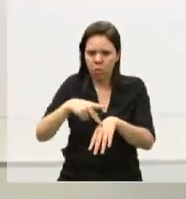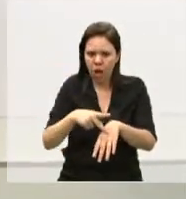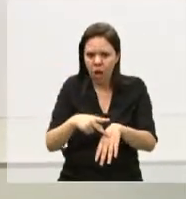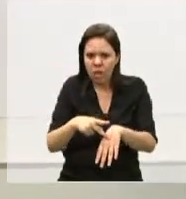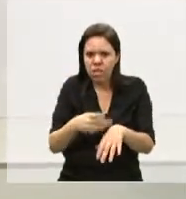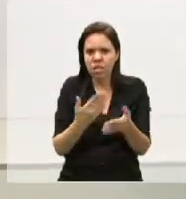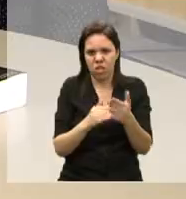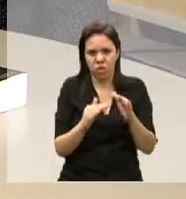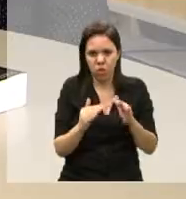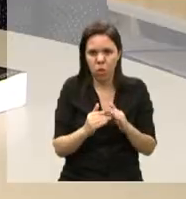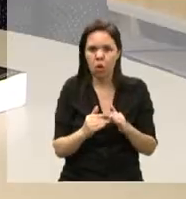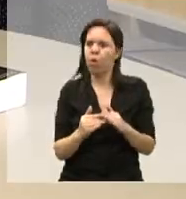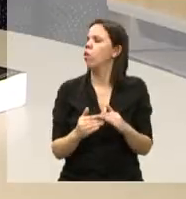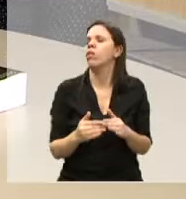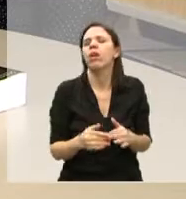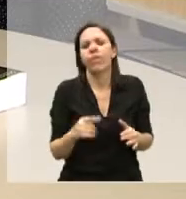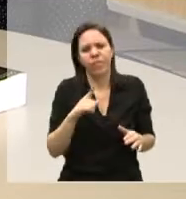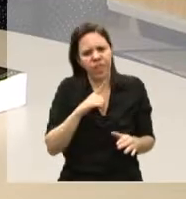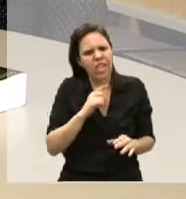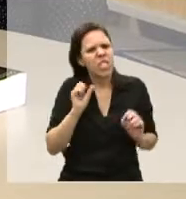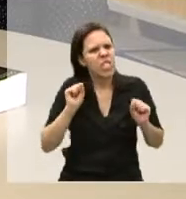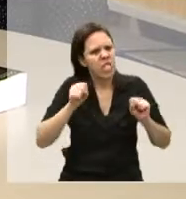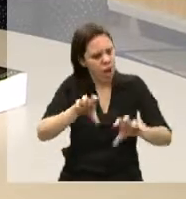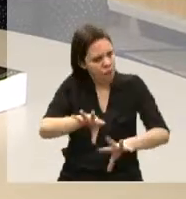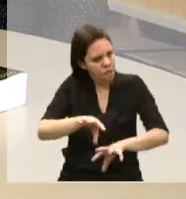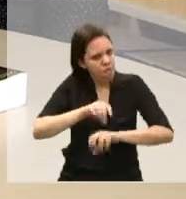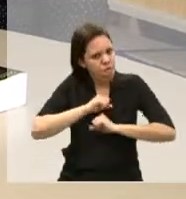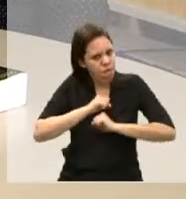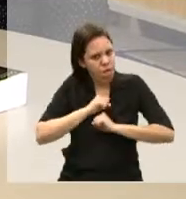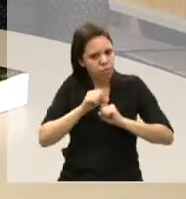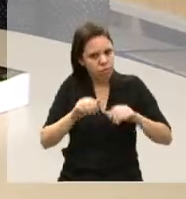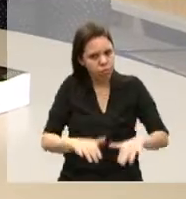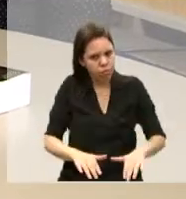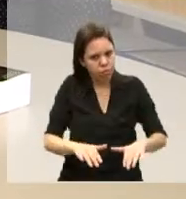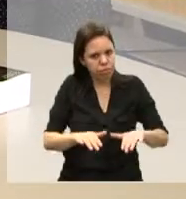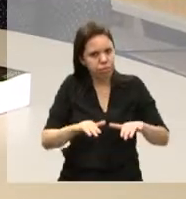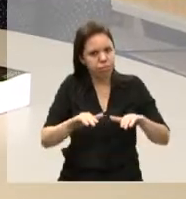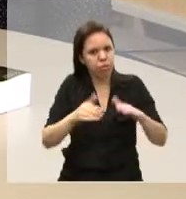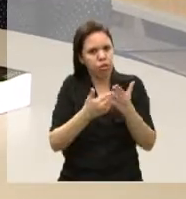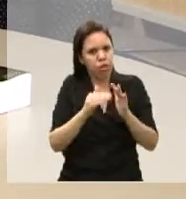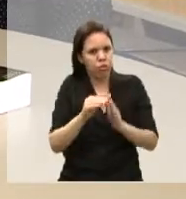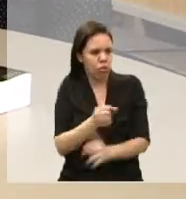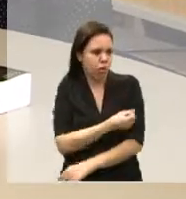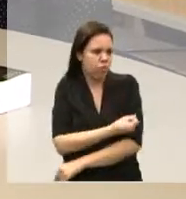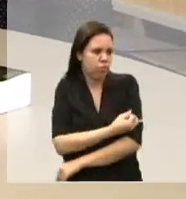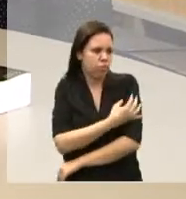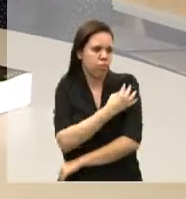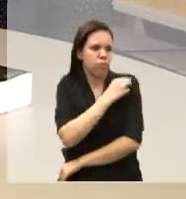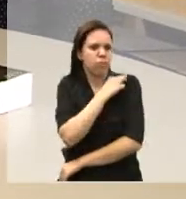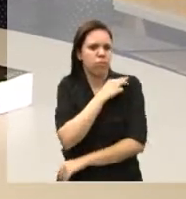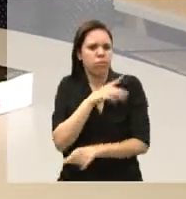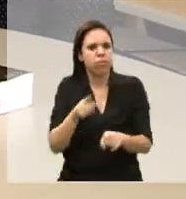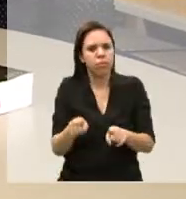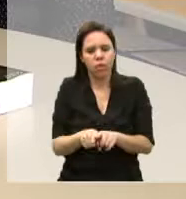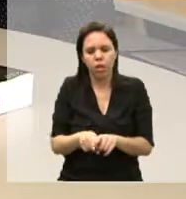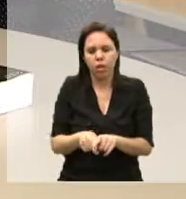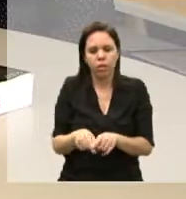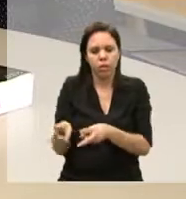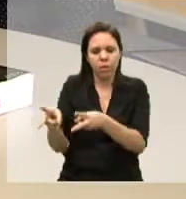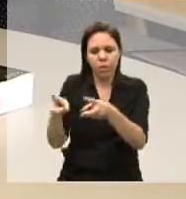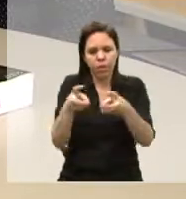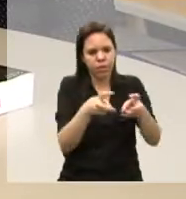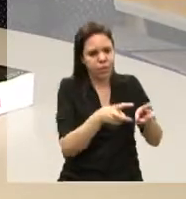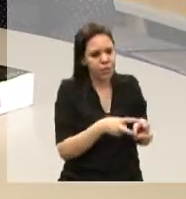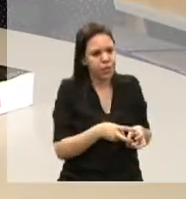que o DNA empreendedor já é lançado lá na escola fundamental. Aquela figura que a gente vê em